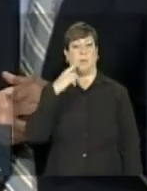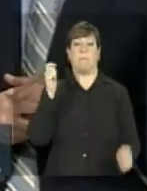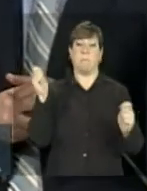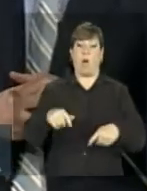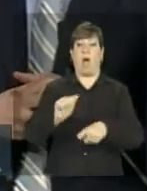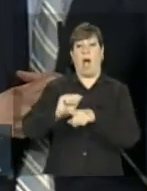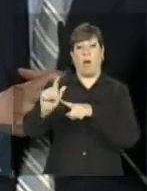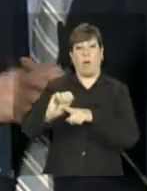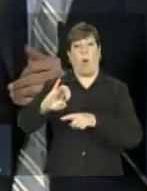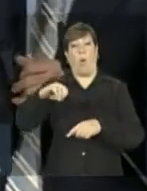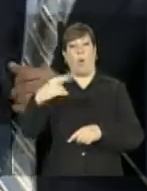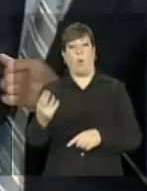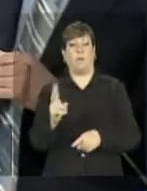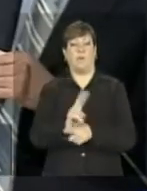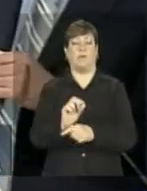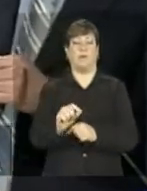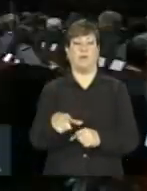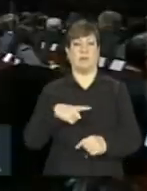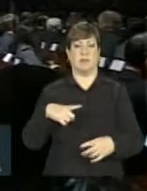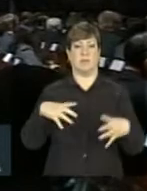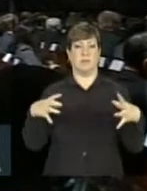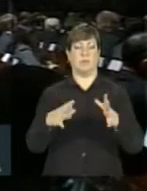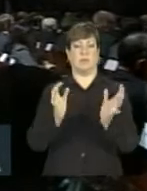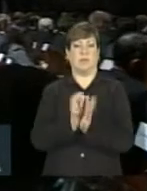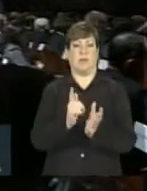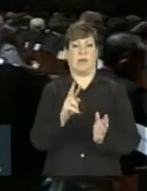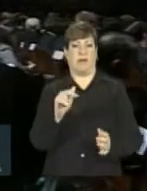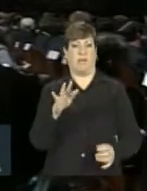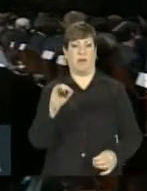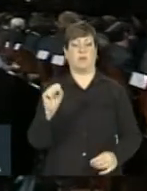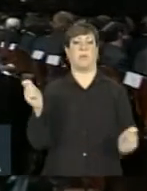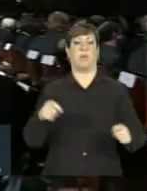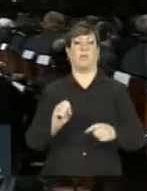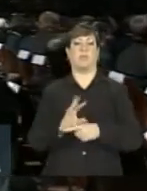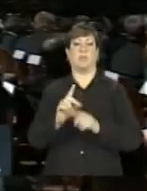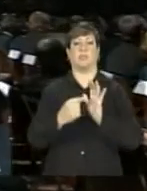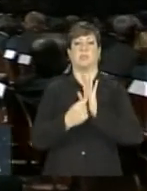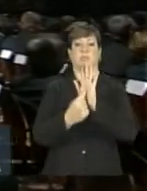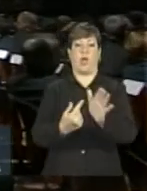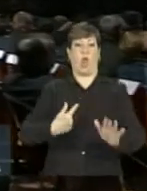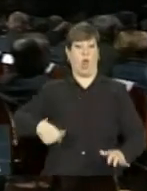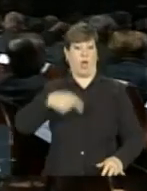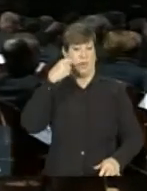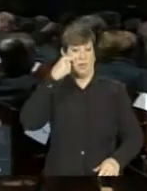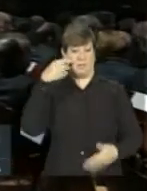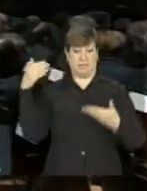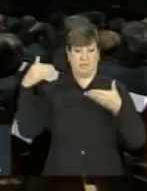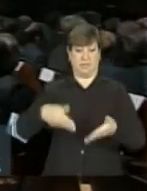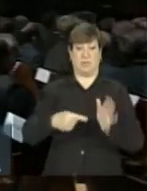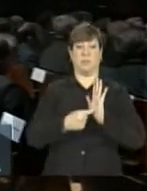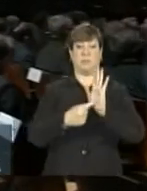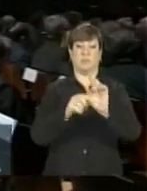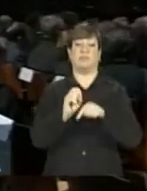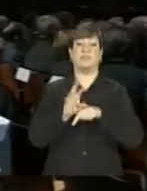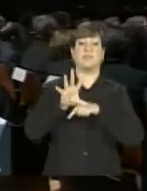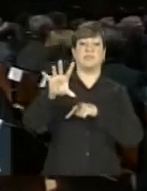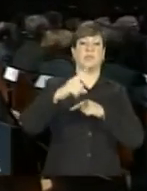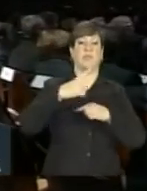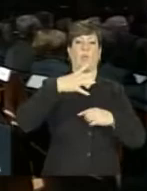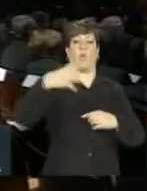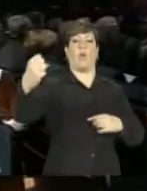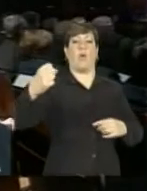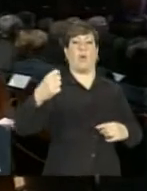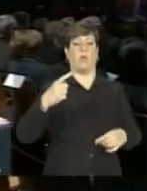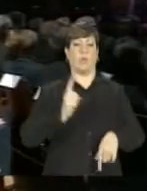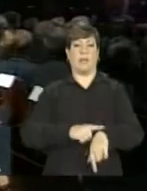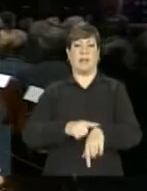emprestar dispositivos móveis projetores holográficos para projetar a nossa presença, para captarmos